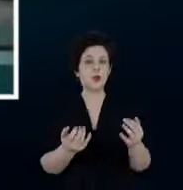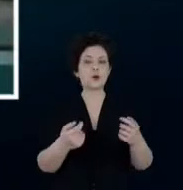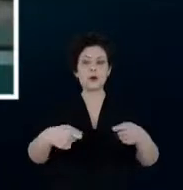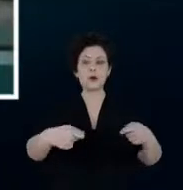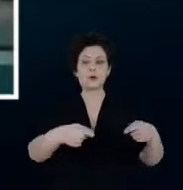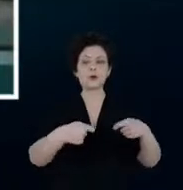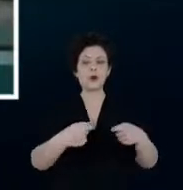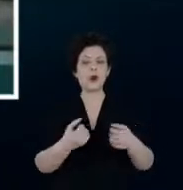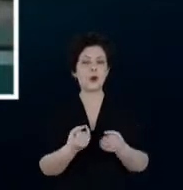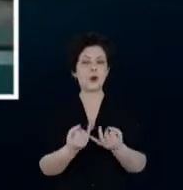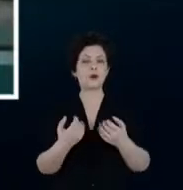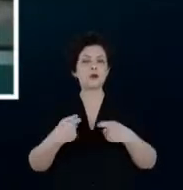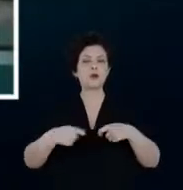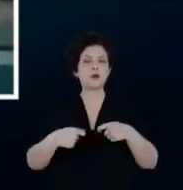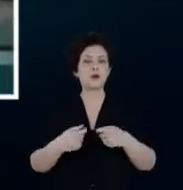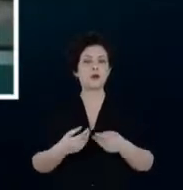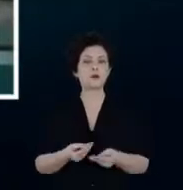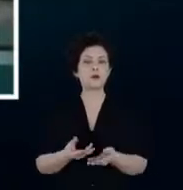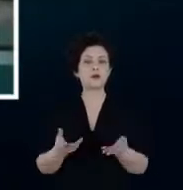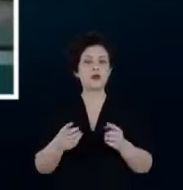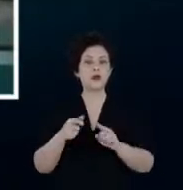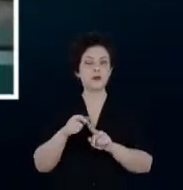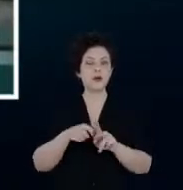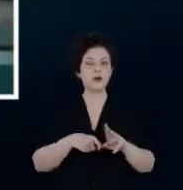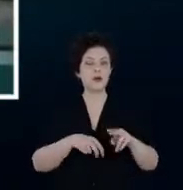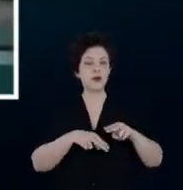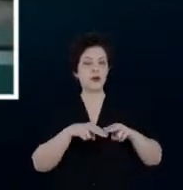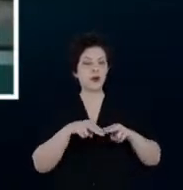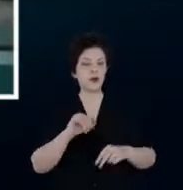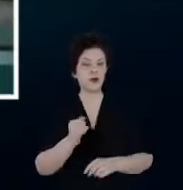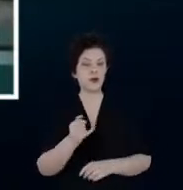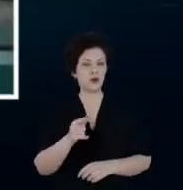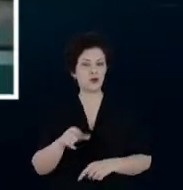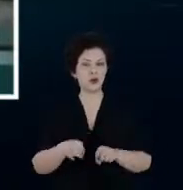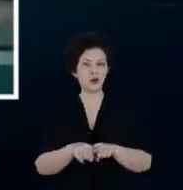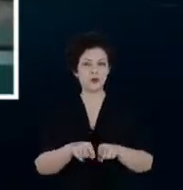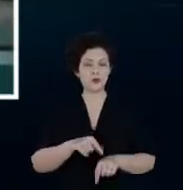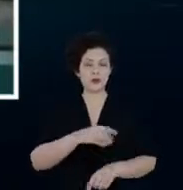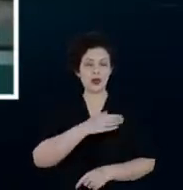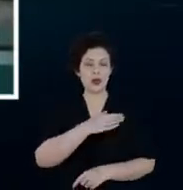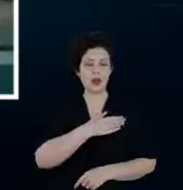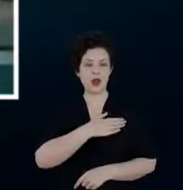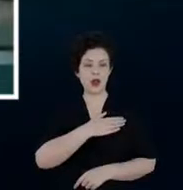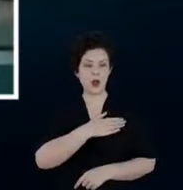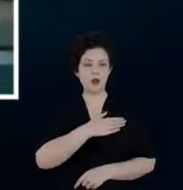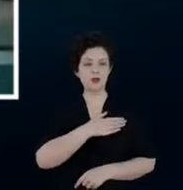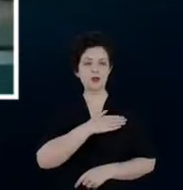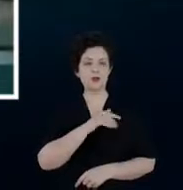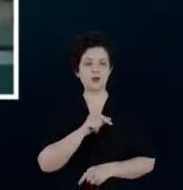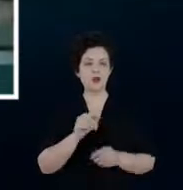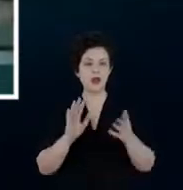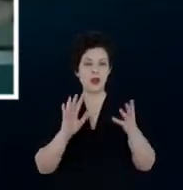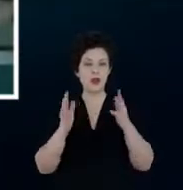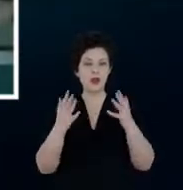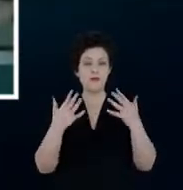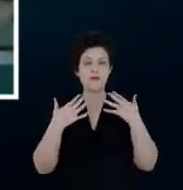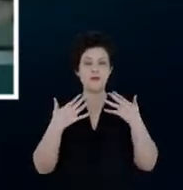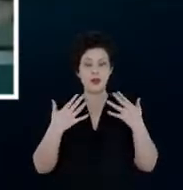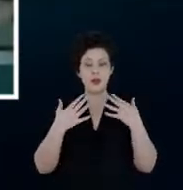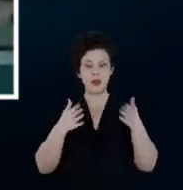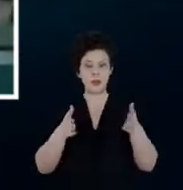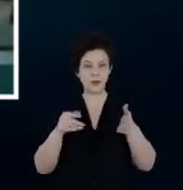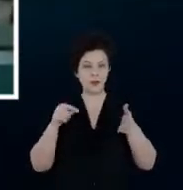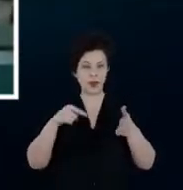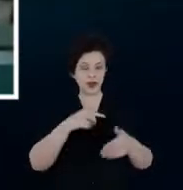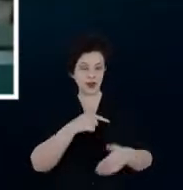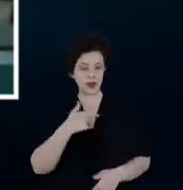Isso acontece mais nos meses de julho e agosto, que são a estação de verão aqui na